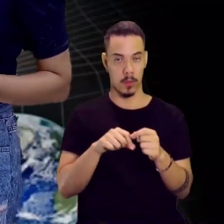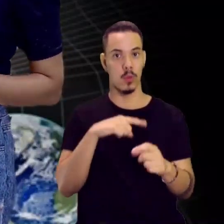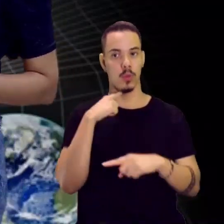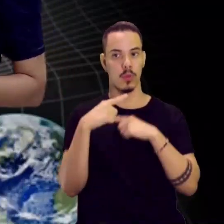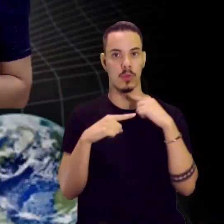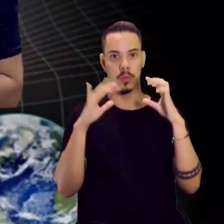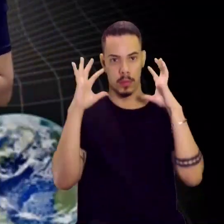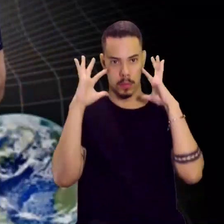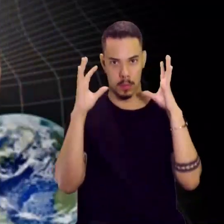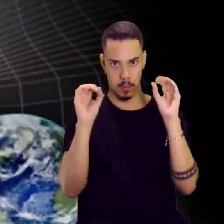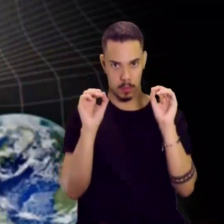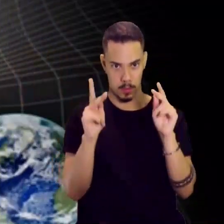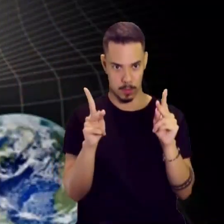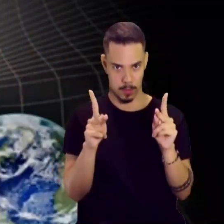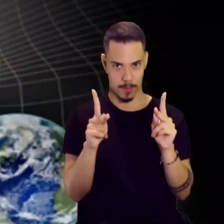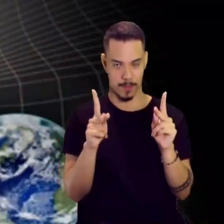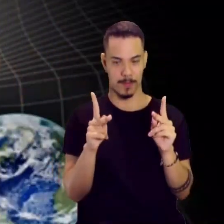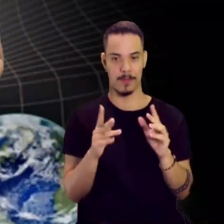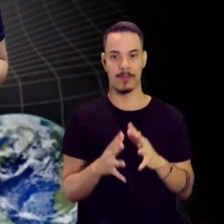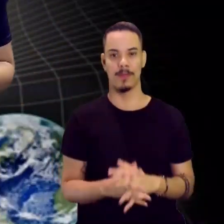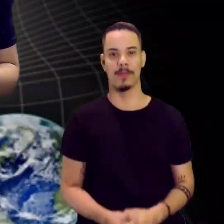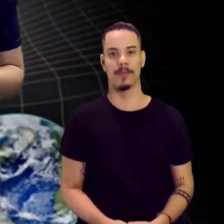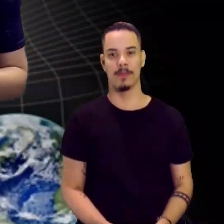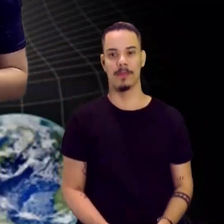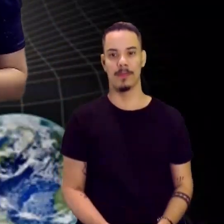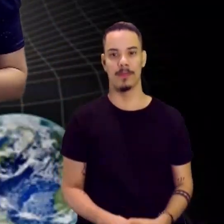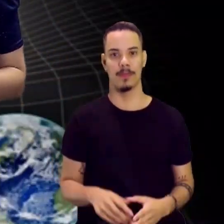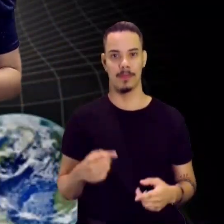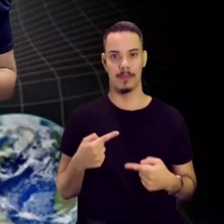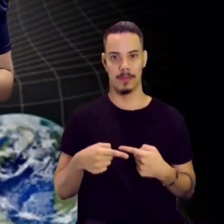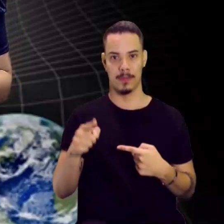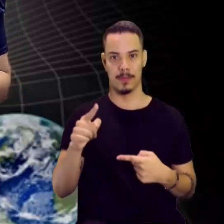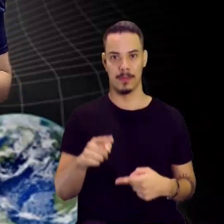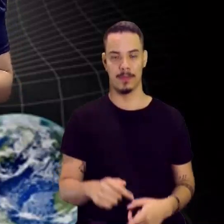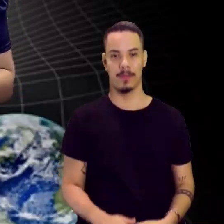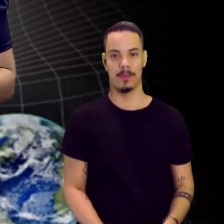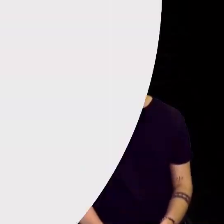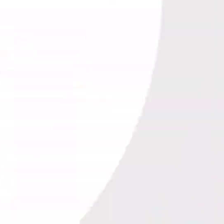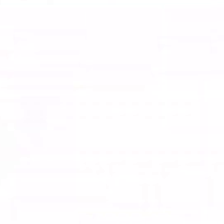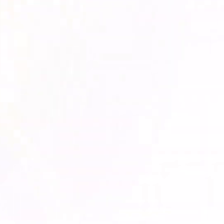tirar as dúvidas, não é isso? Aí daqui a pouco estamos de volta aqui. Até daqui a pouco, pessoal.